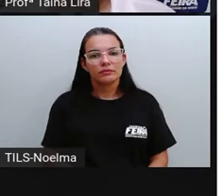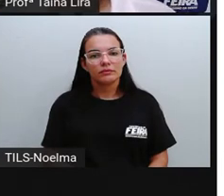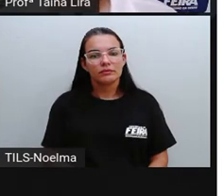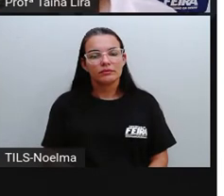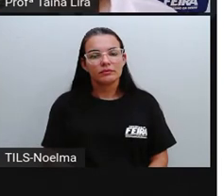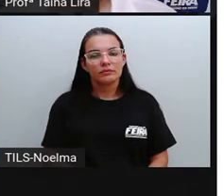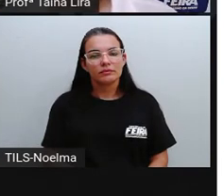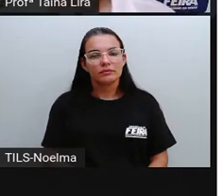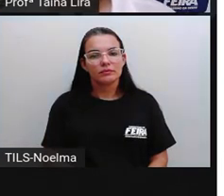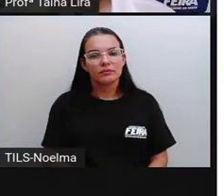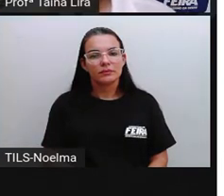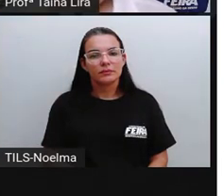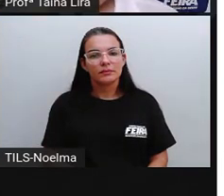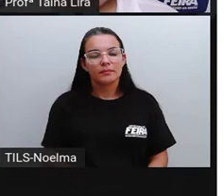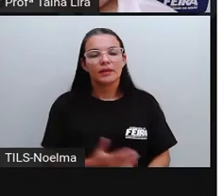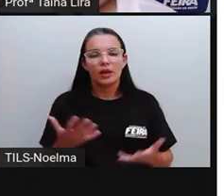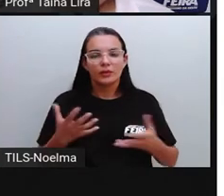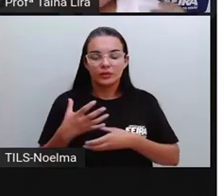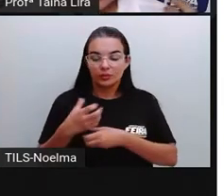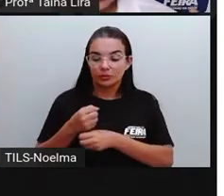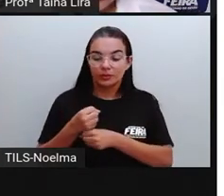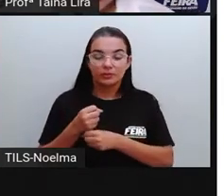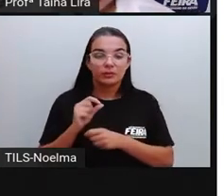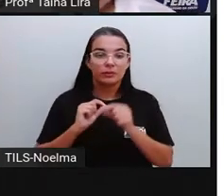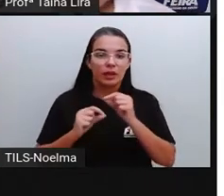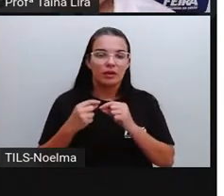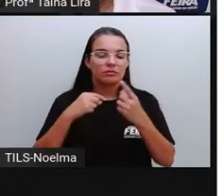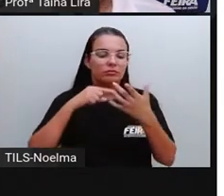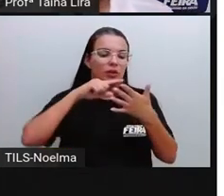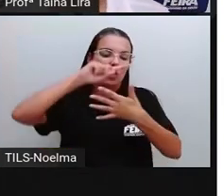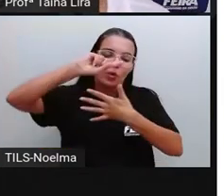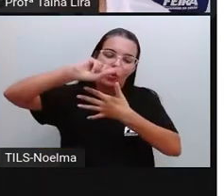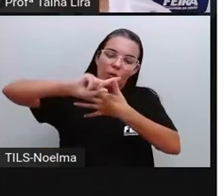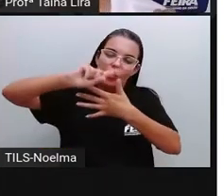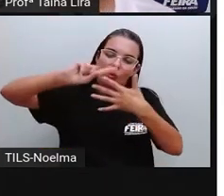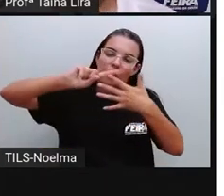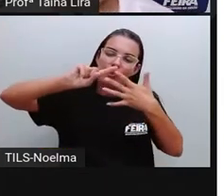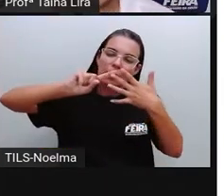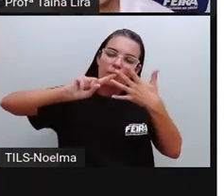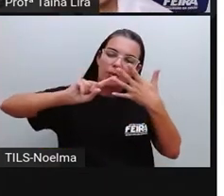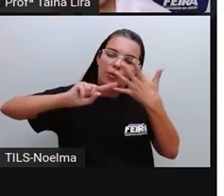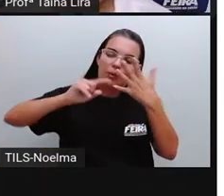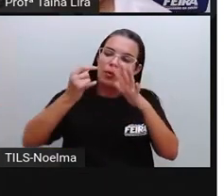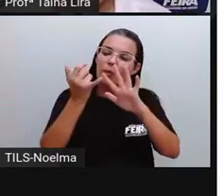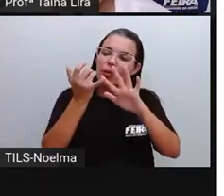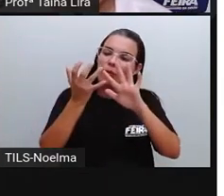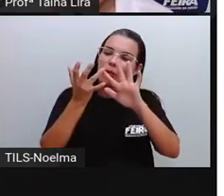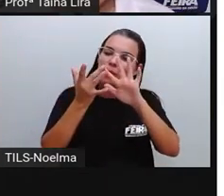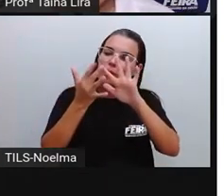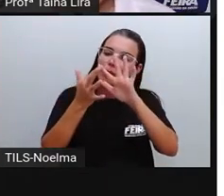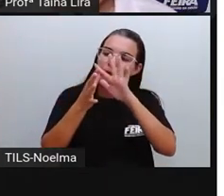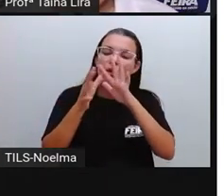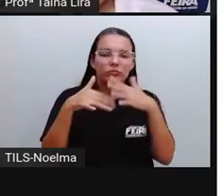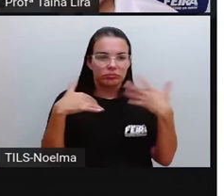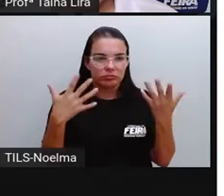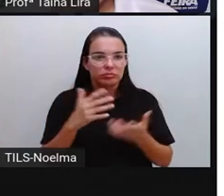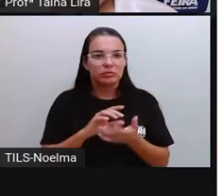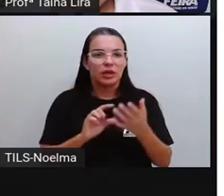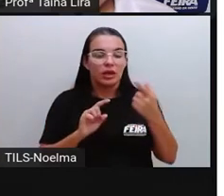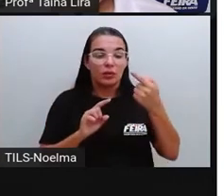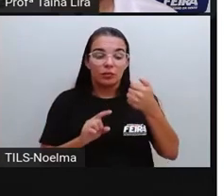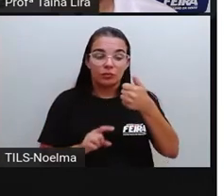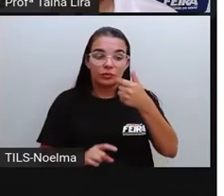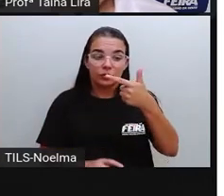bom? E aí, como é que eu vou fazer para contar tudo para ver quantos pontos ele fez, tá?